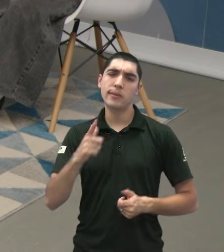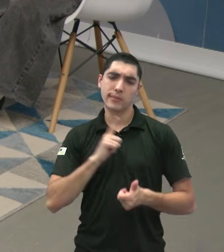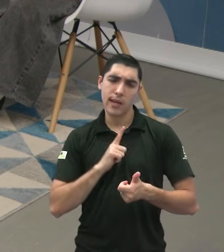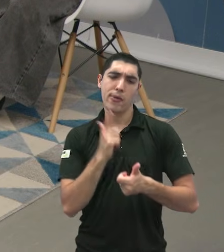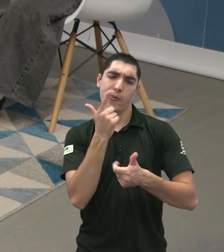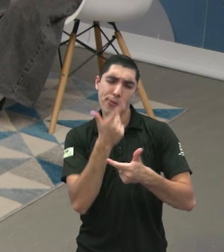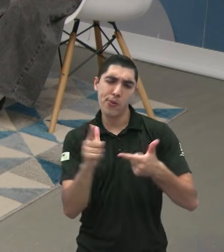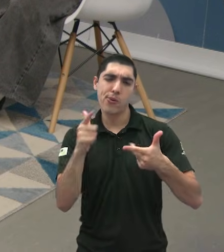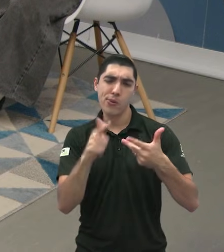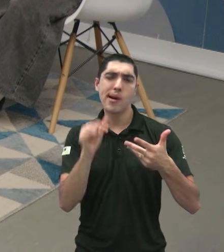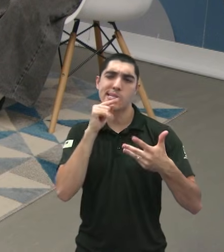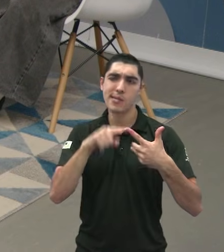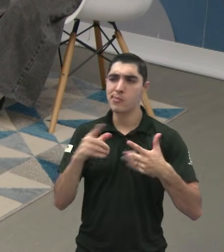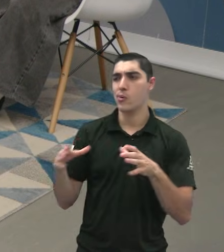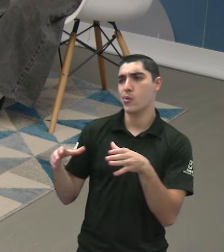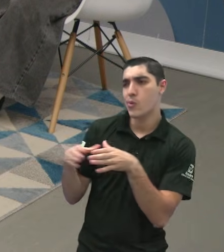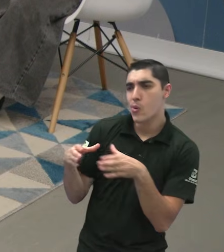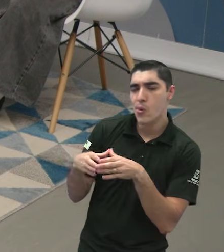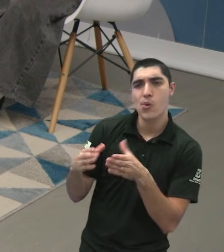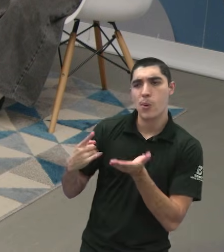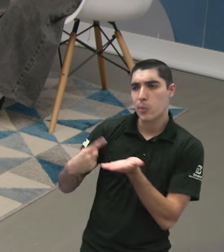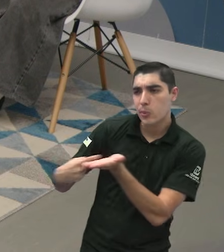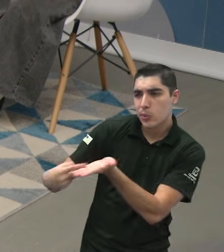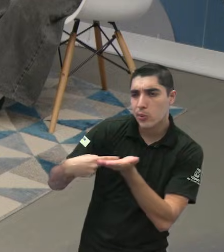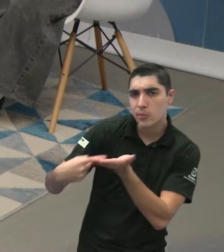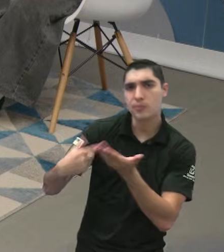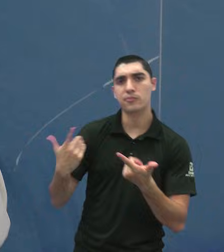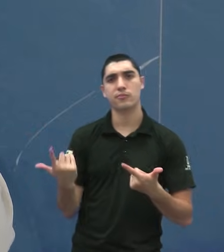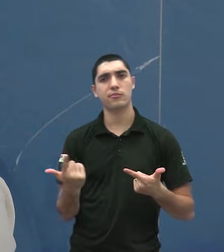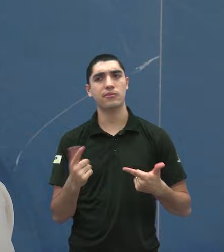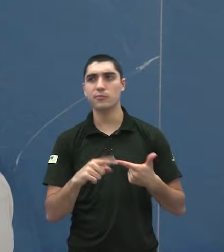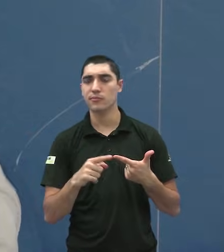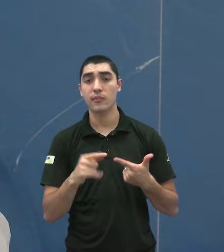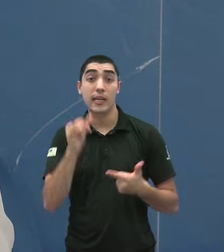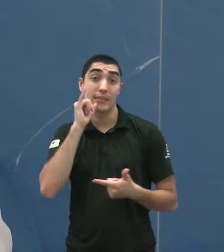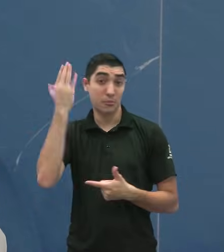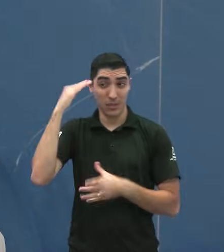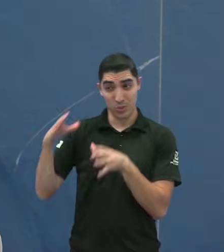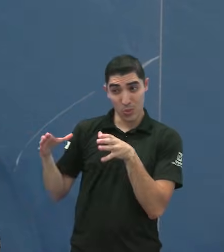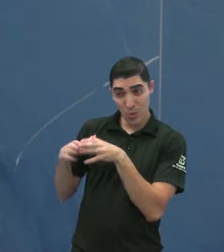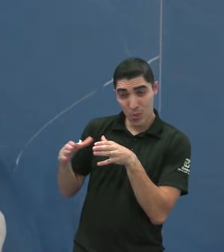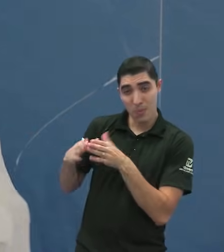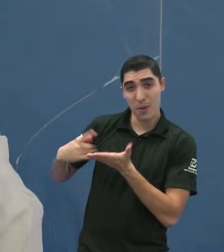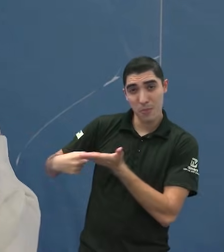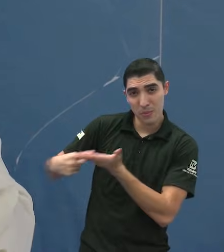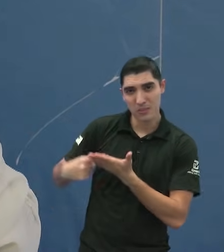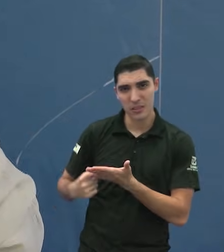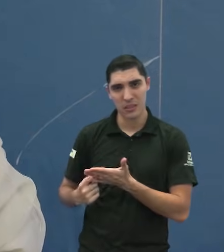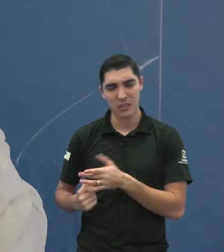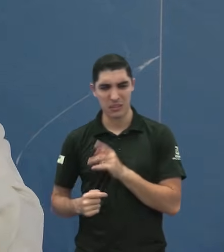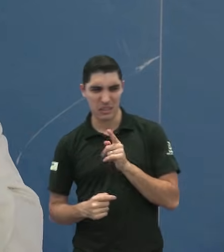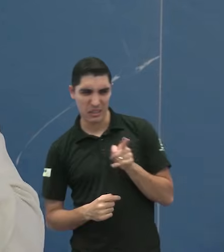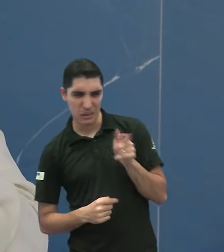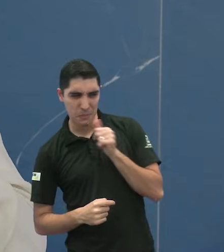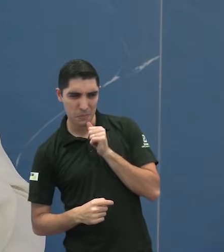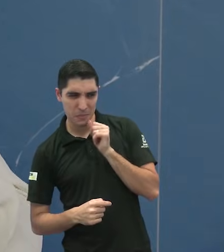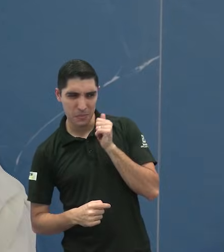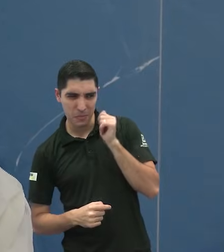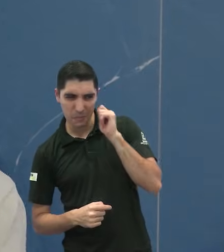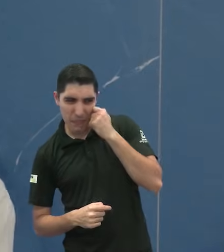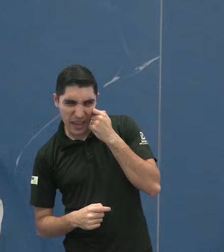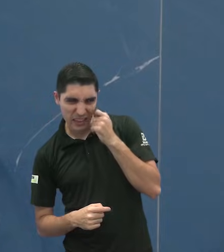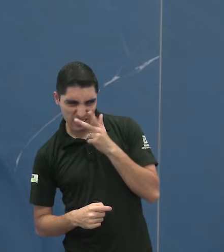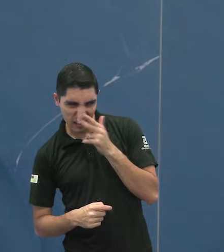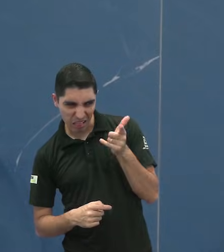foi realmente fazer grupos. Para fazer grupos, geralmente, será que aquela menina, mulher preta ali,